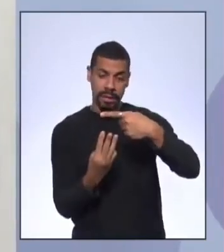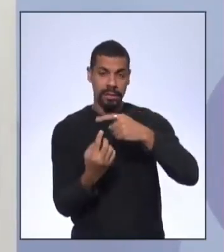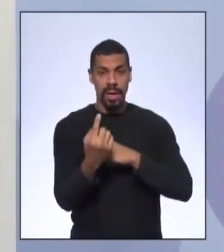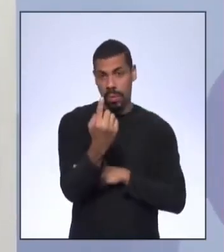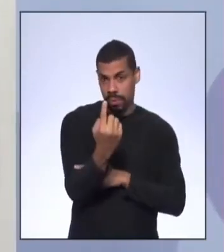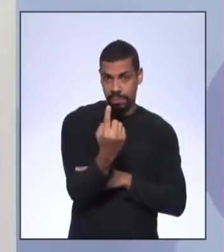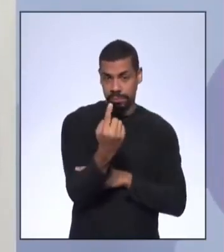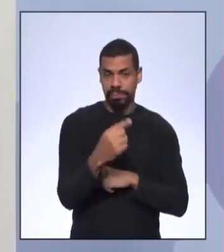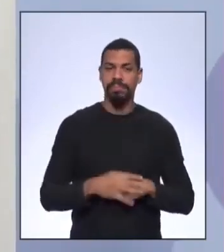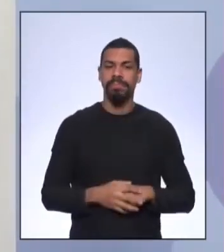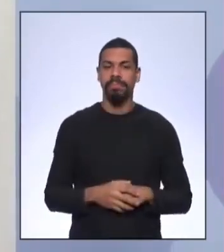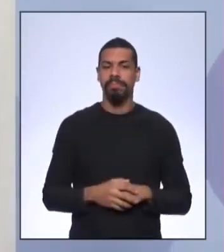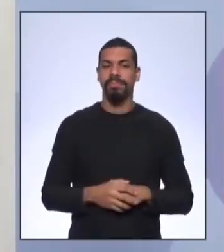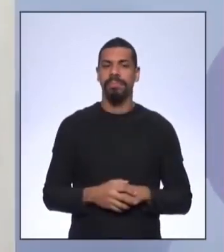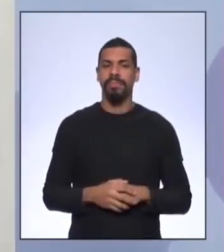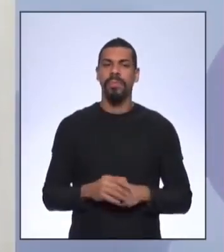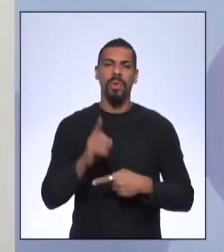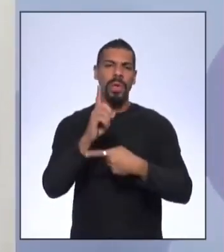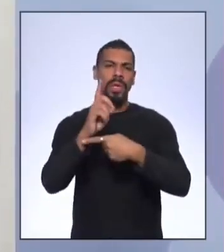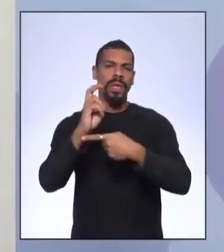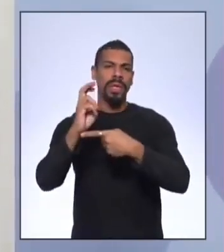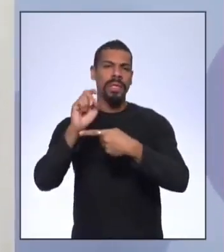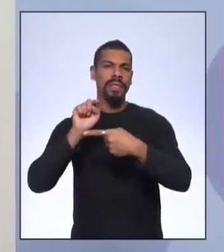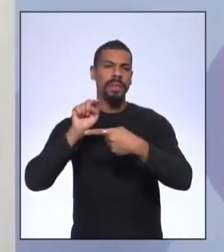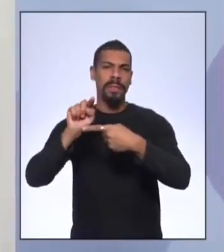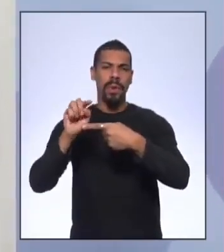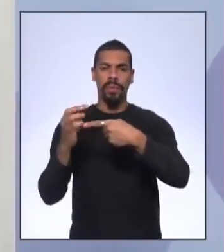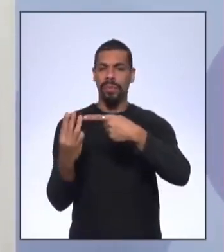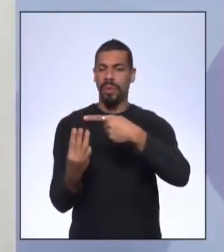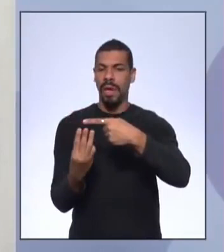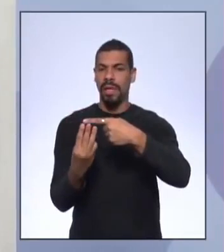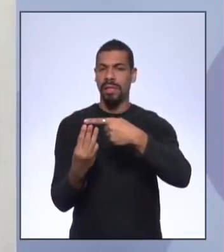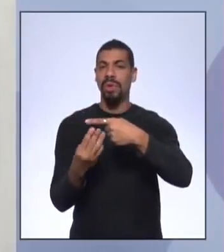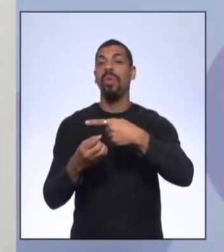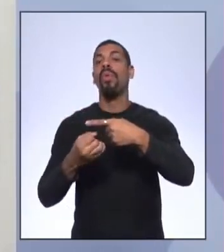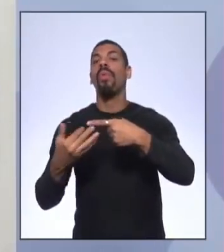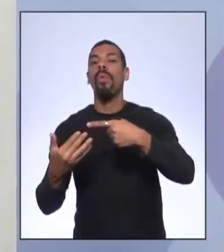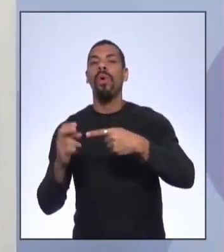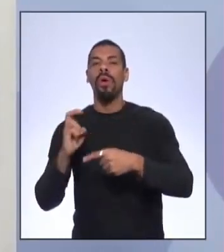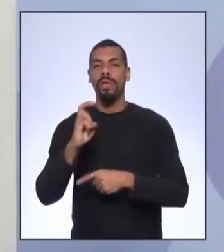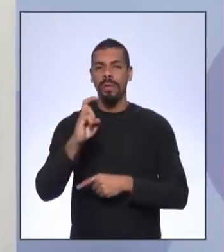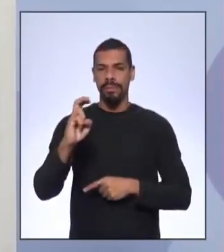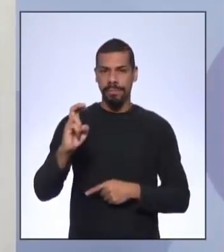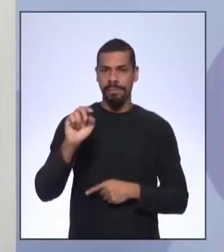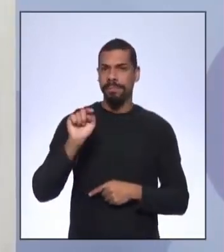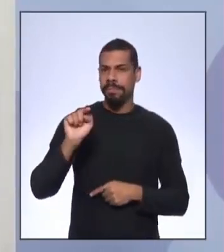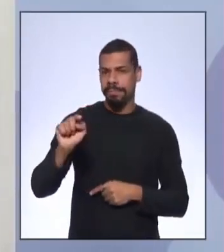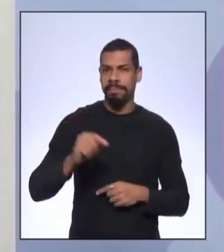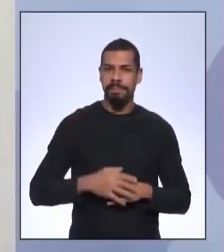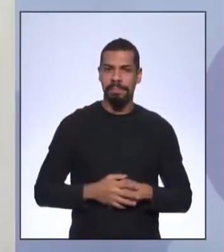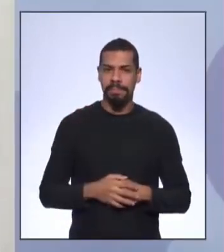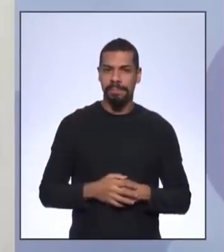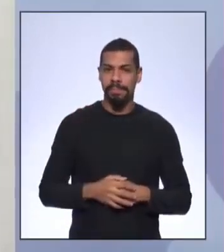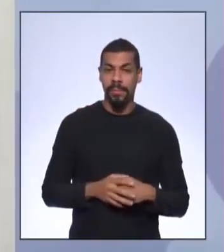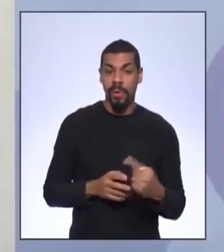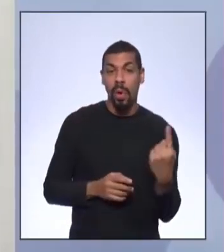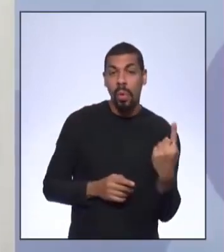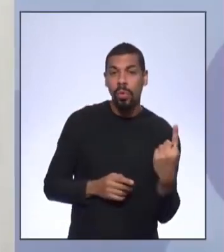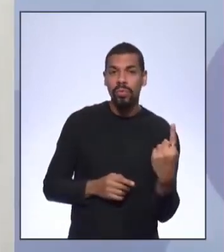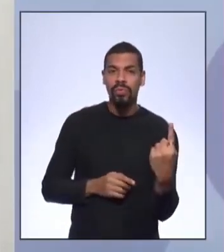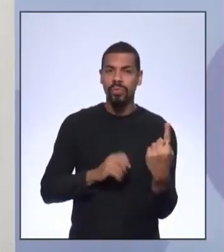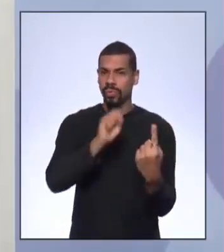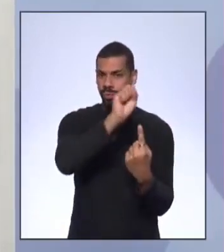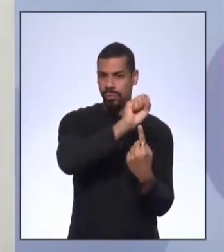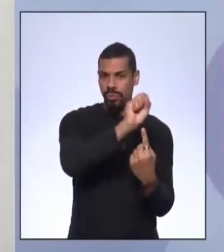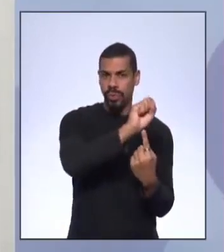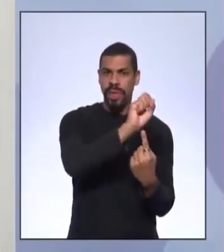15.000 dividido por 3, eu encontro os 5.000. Aqui é só um exemplo, né? Então, um dos sócios ganha